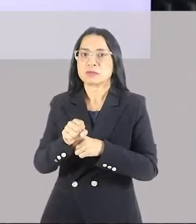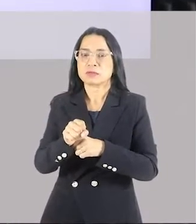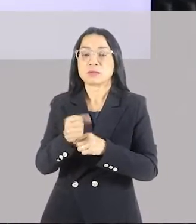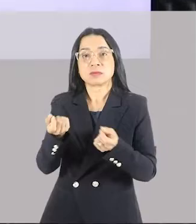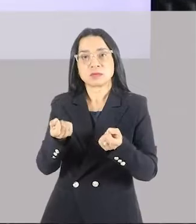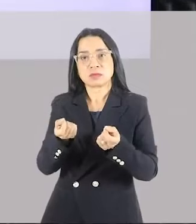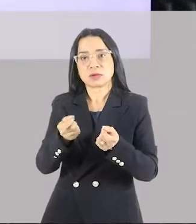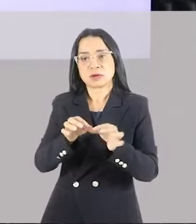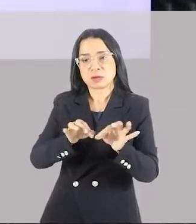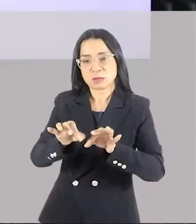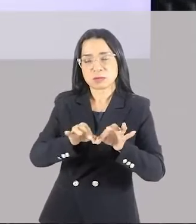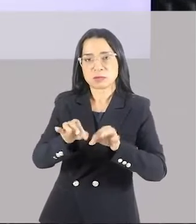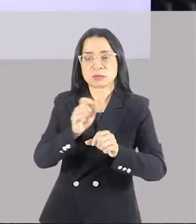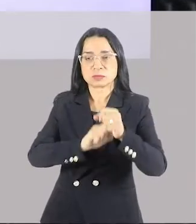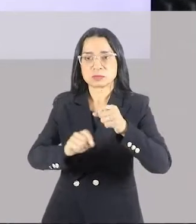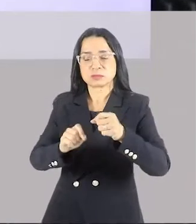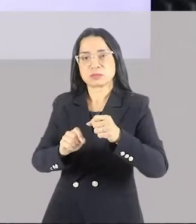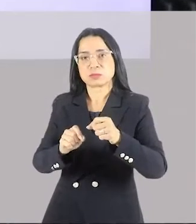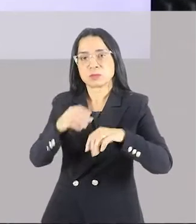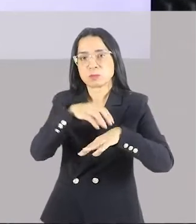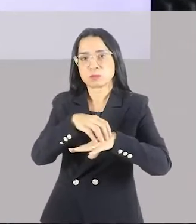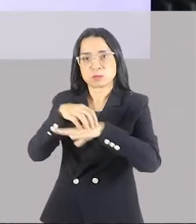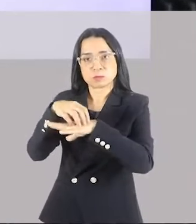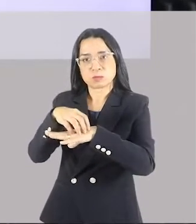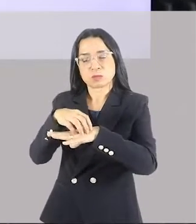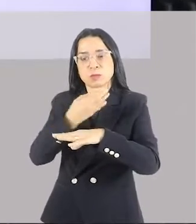serviço de transporte público.